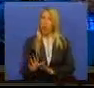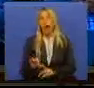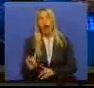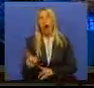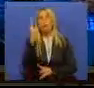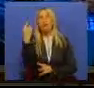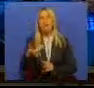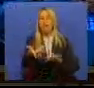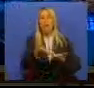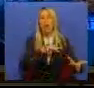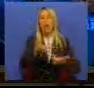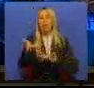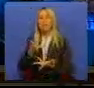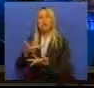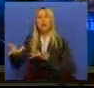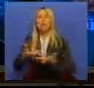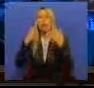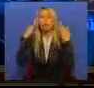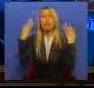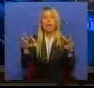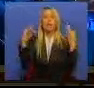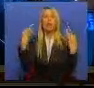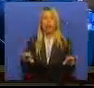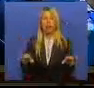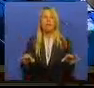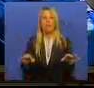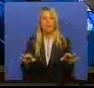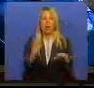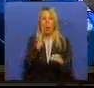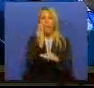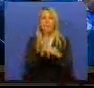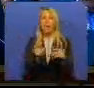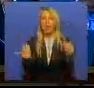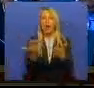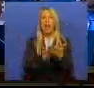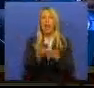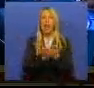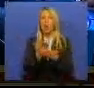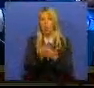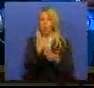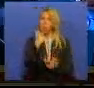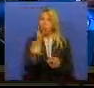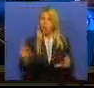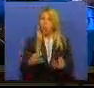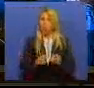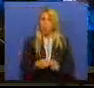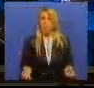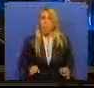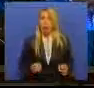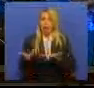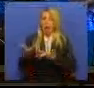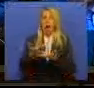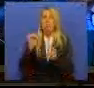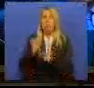um relacionamento natural com o meio económico, digamos-lo sem problema nenhum, com as empresas. Se as